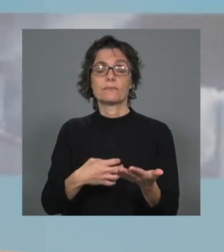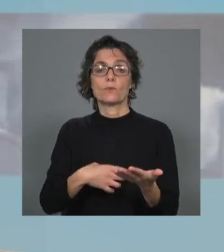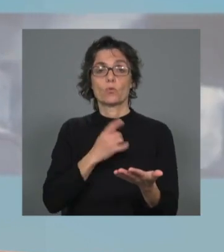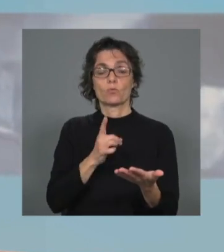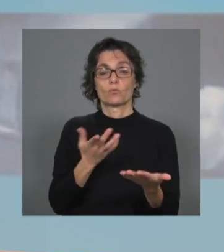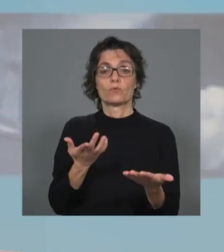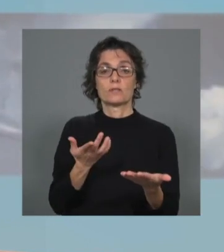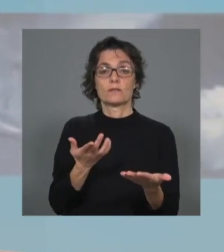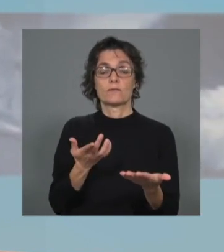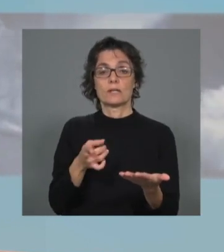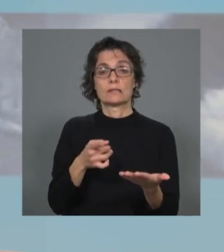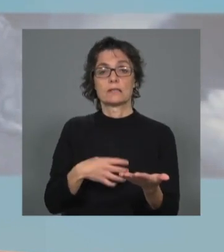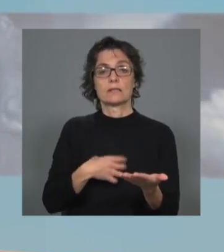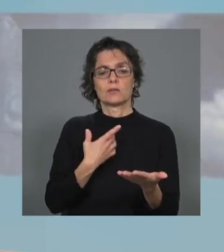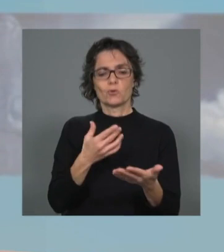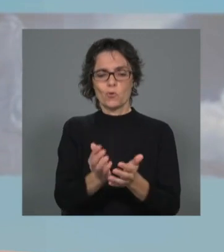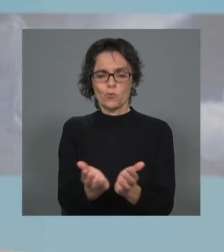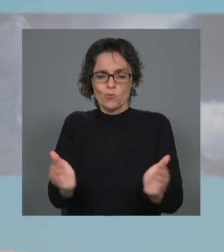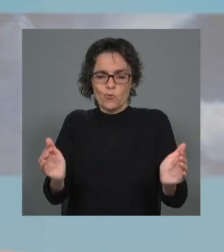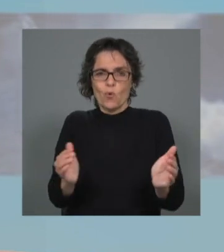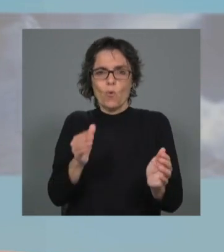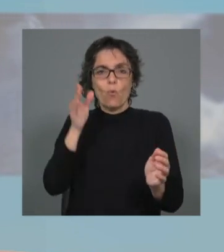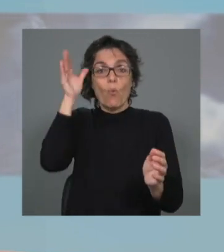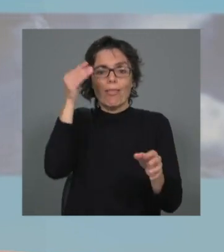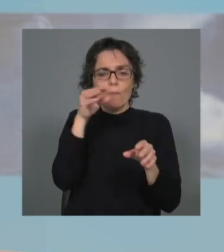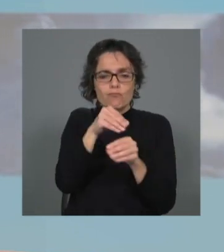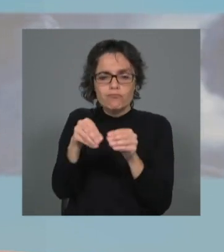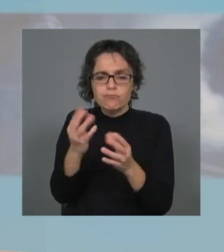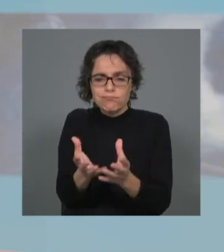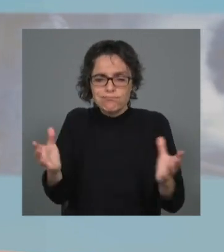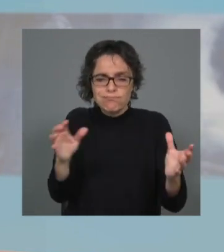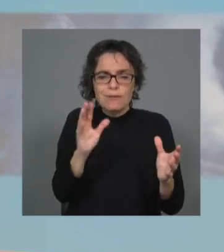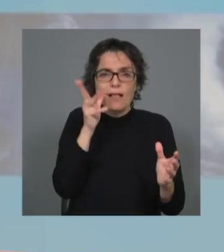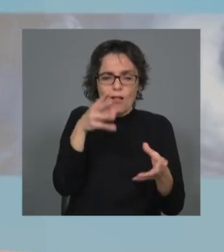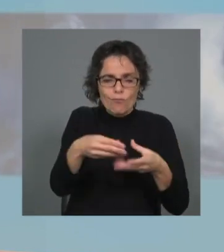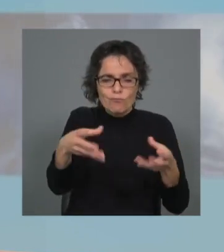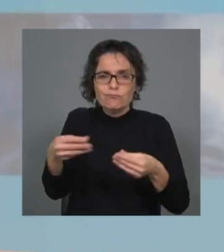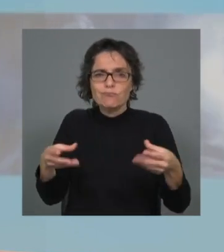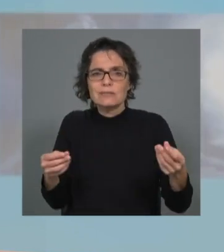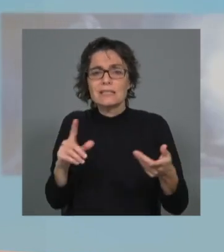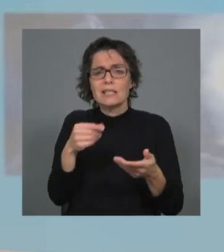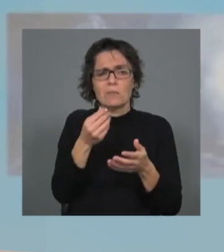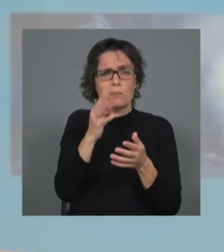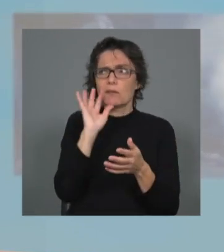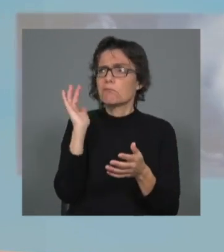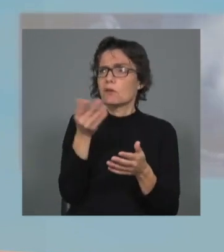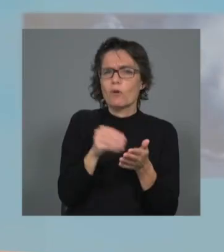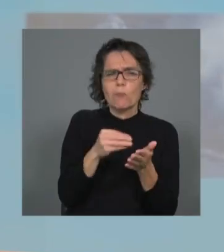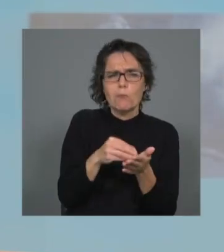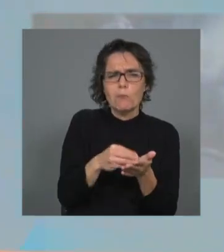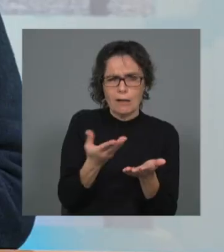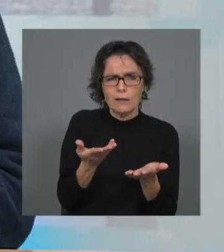falava, apresentado numa manjedoura, mas também, enfim, num ambiente de fragilidade, de pobreza.